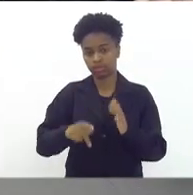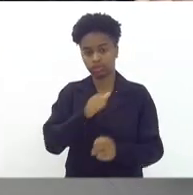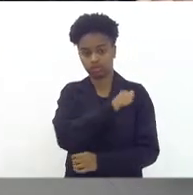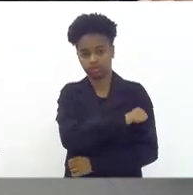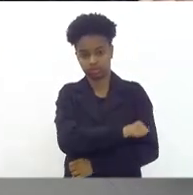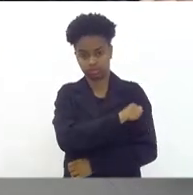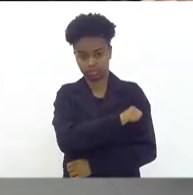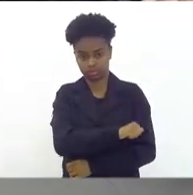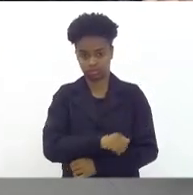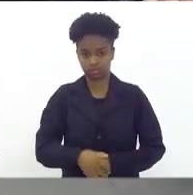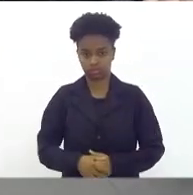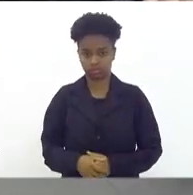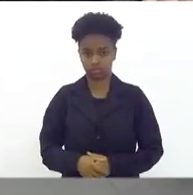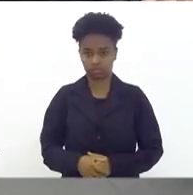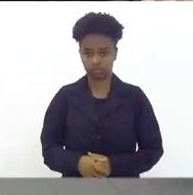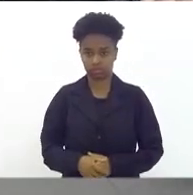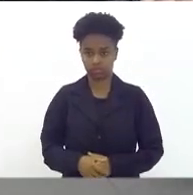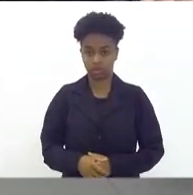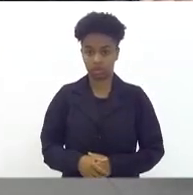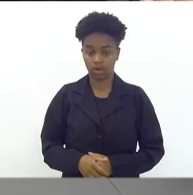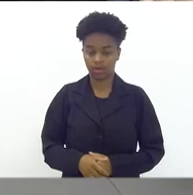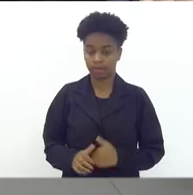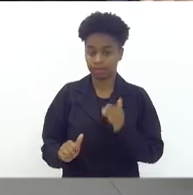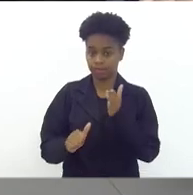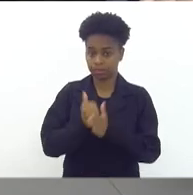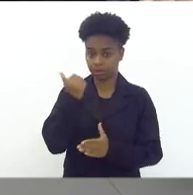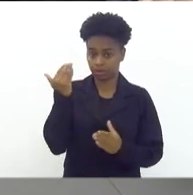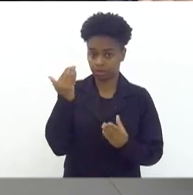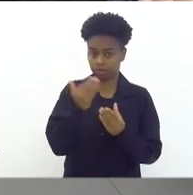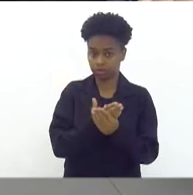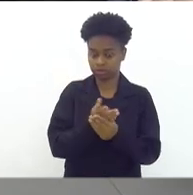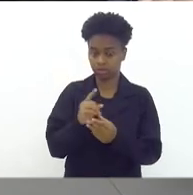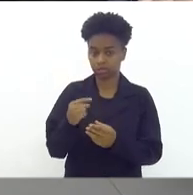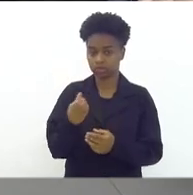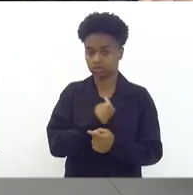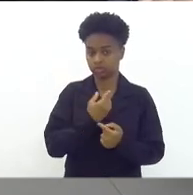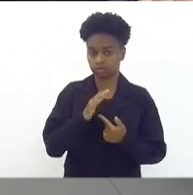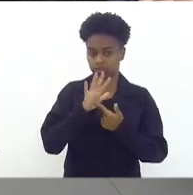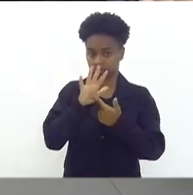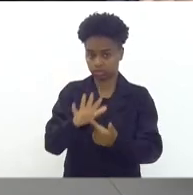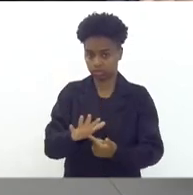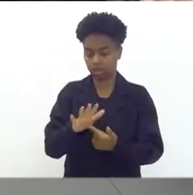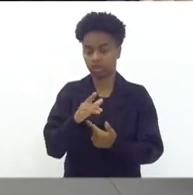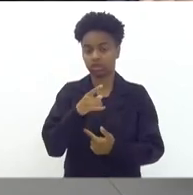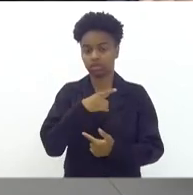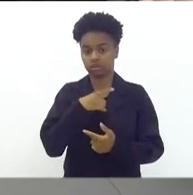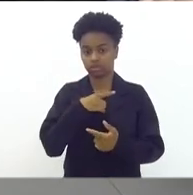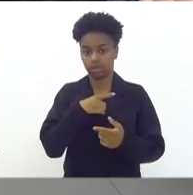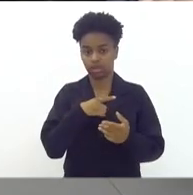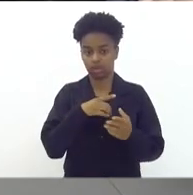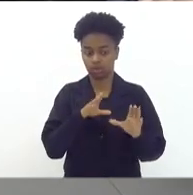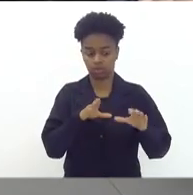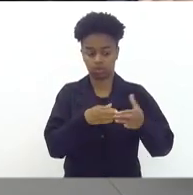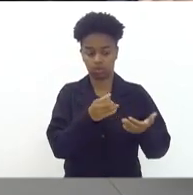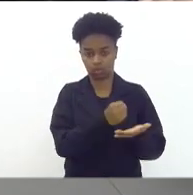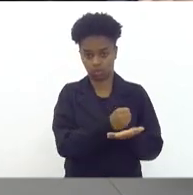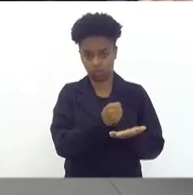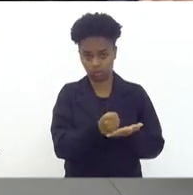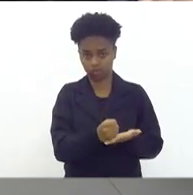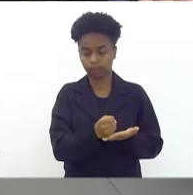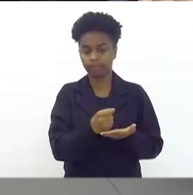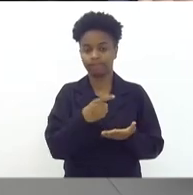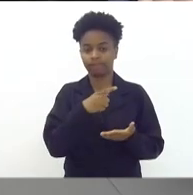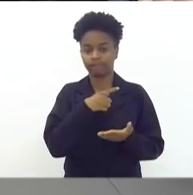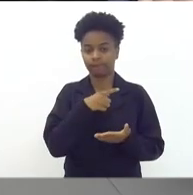foi o primeiro processo a ser apresentado onde a concessionária impôs uma